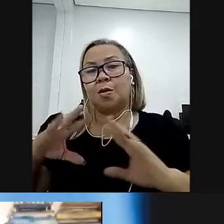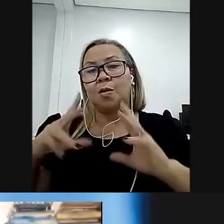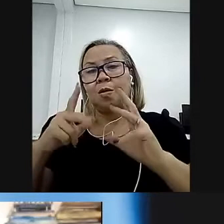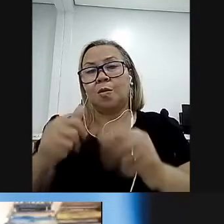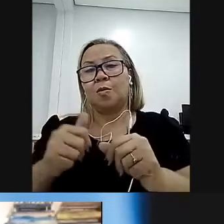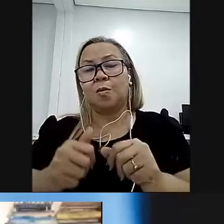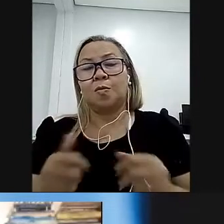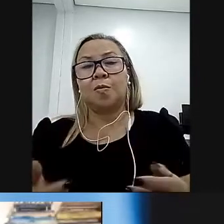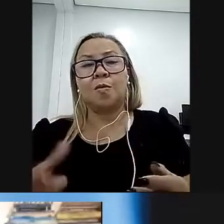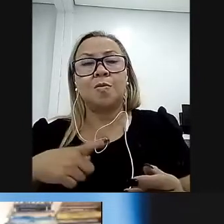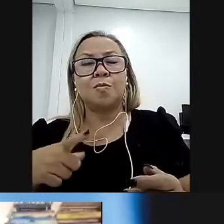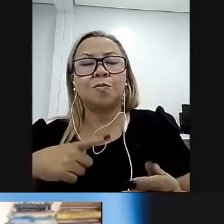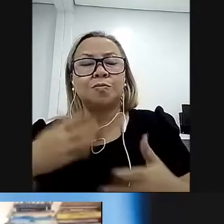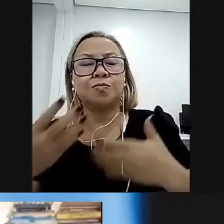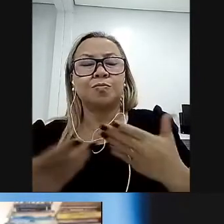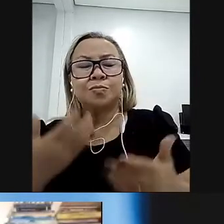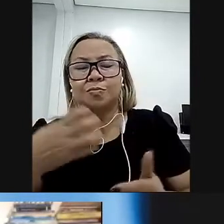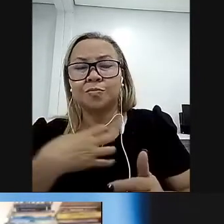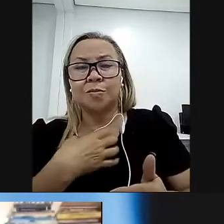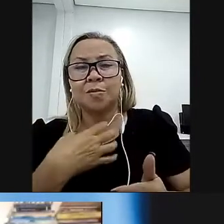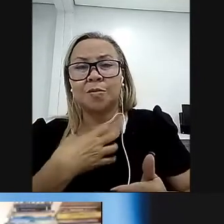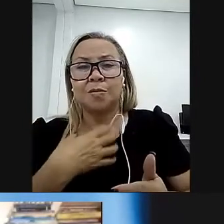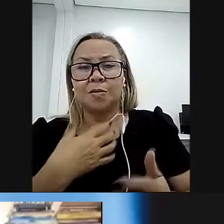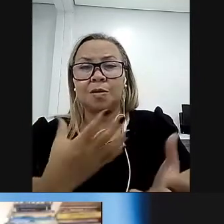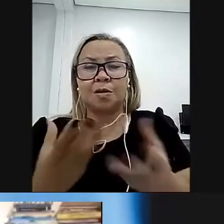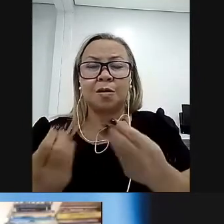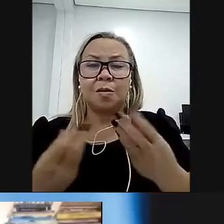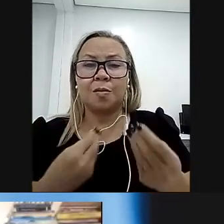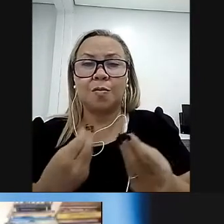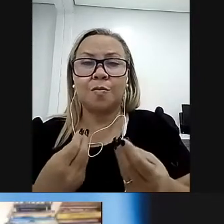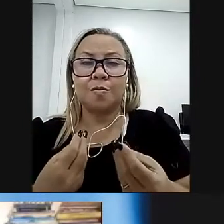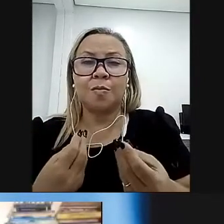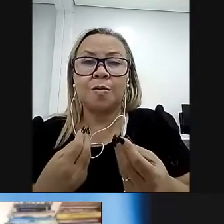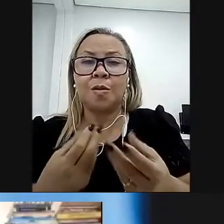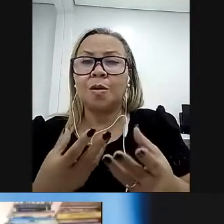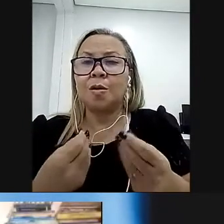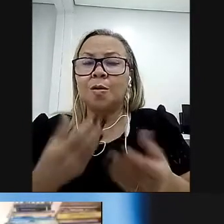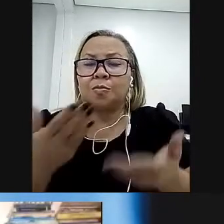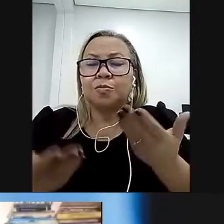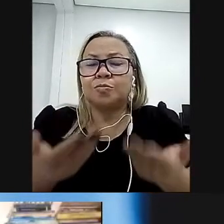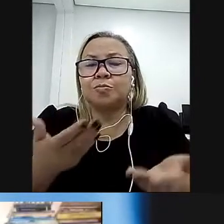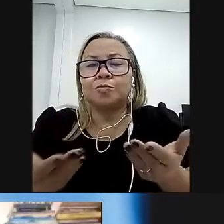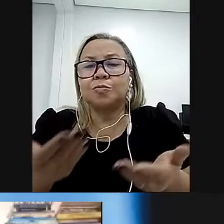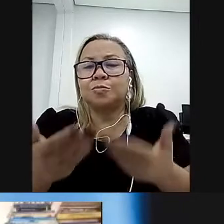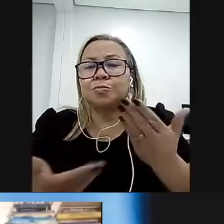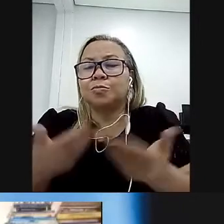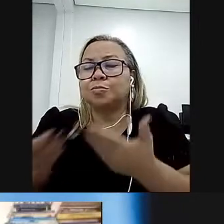Rolou de uma forma muito azeitada, né?